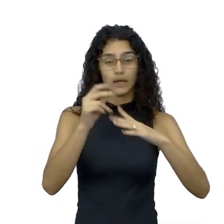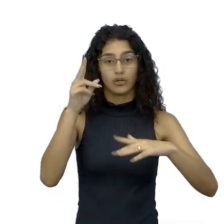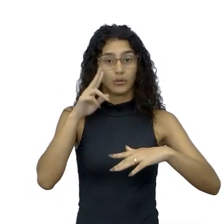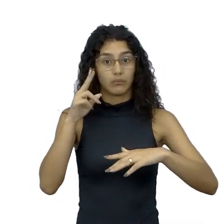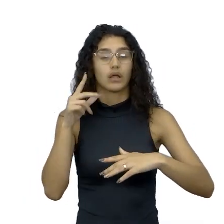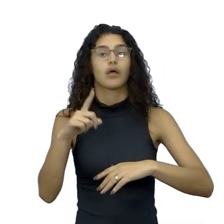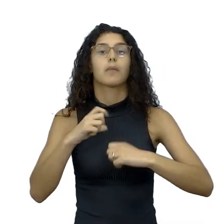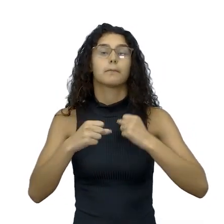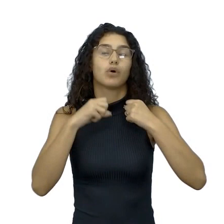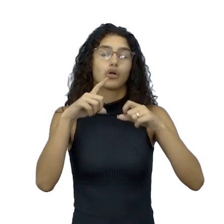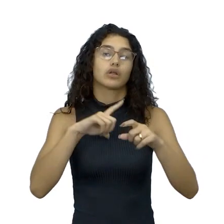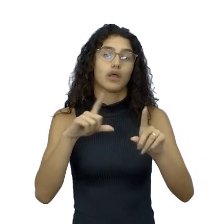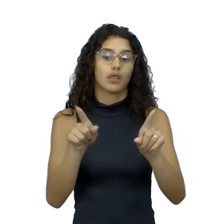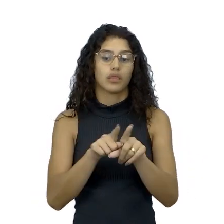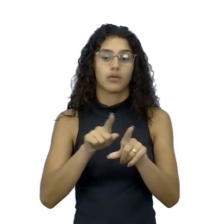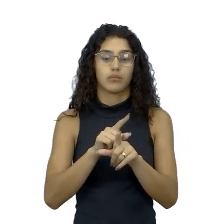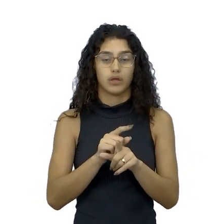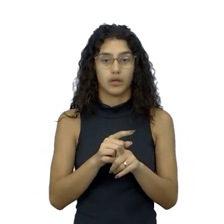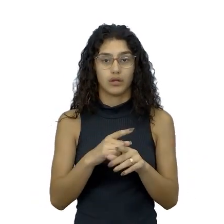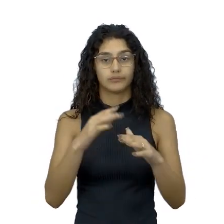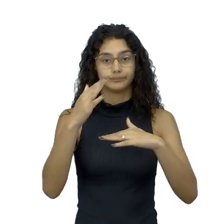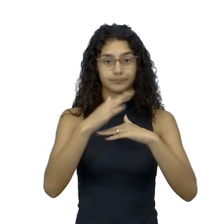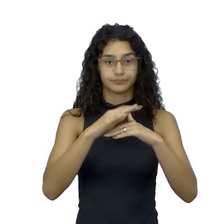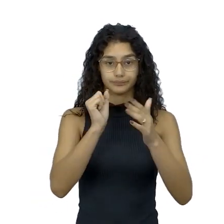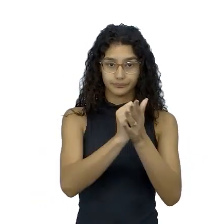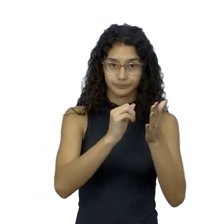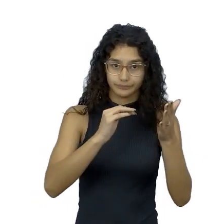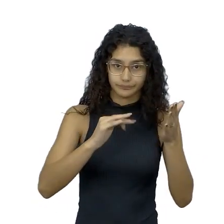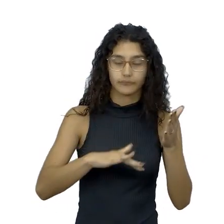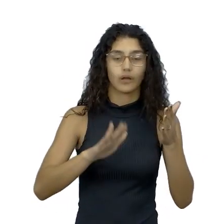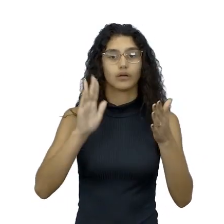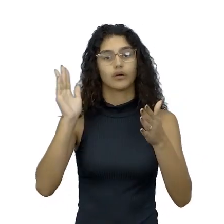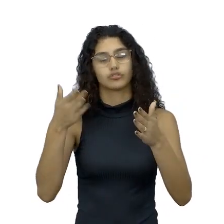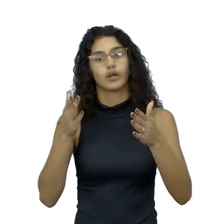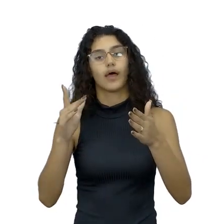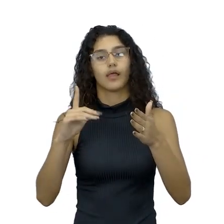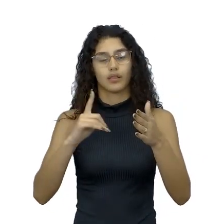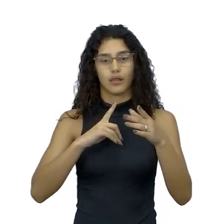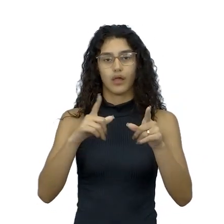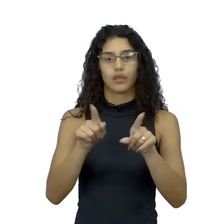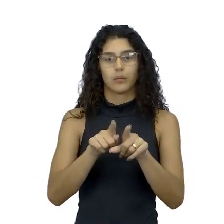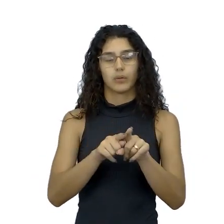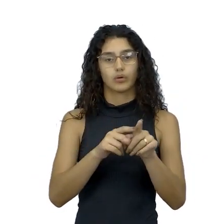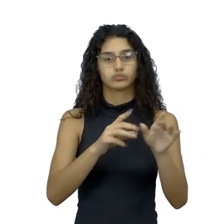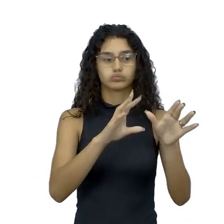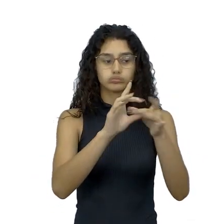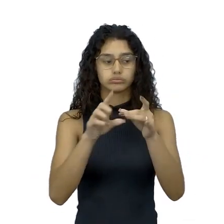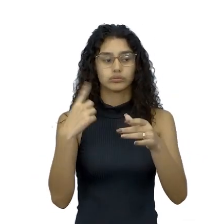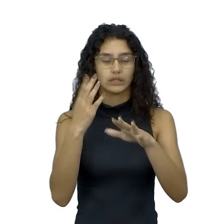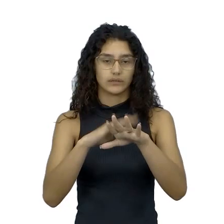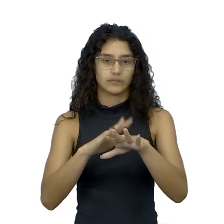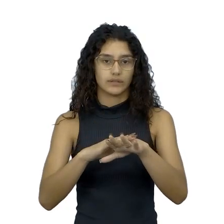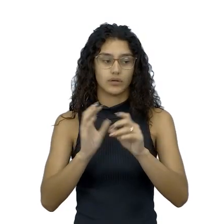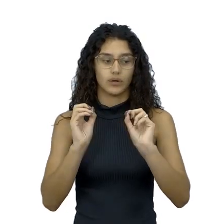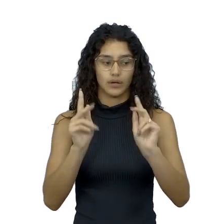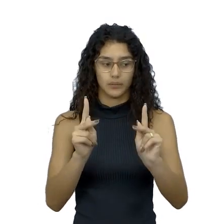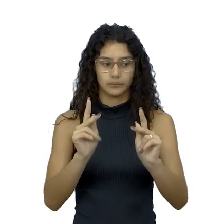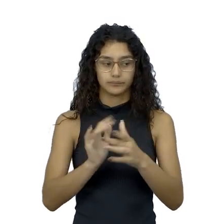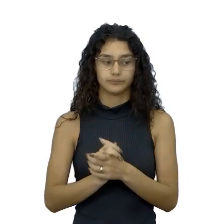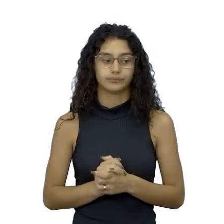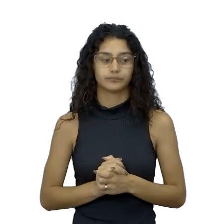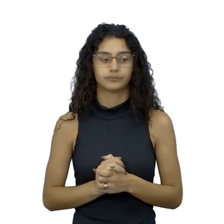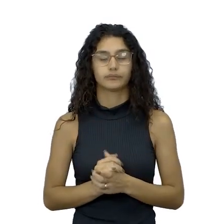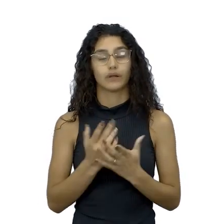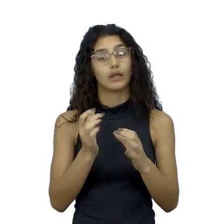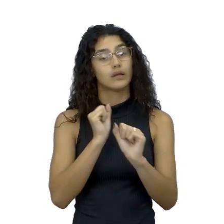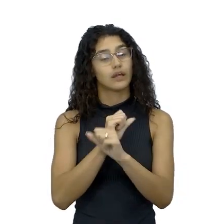às vezes pode acontecer de ter alguma atividade ali já que contemple os conteúdos que a gente está trabalhando, tá bom? Então, espero